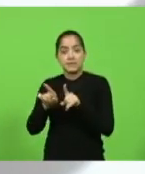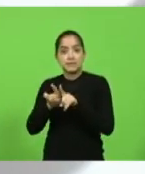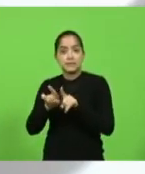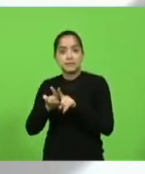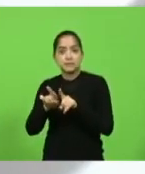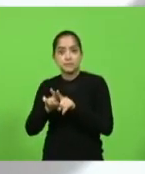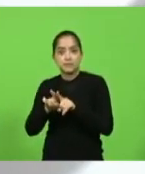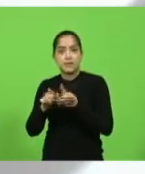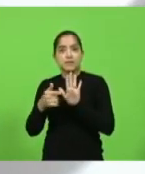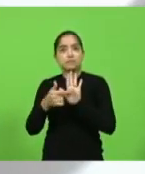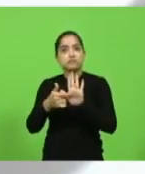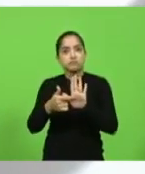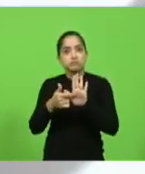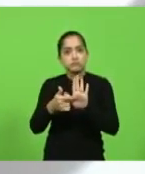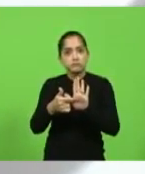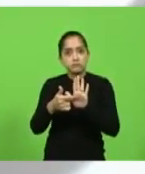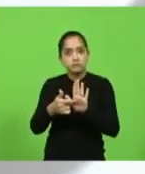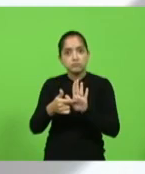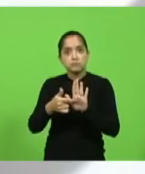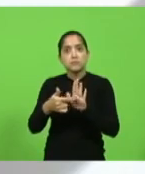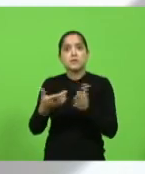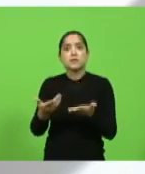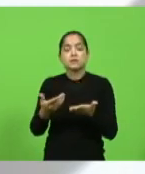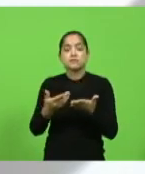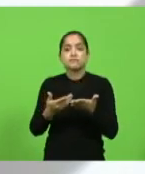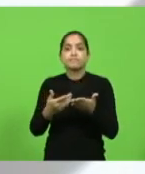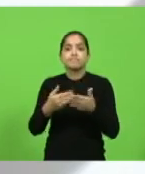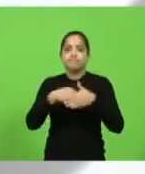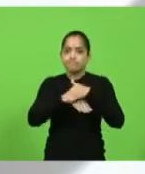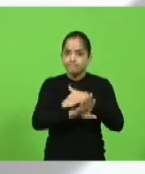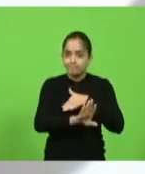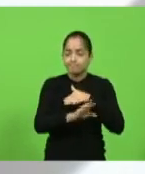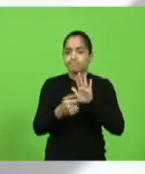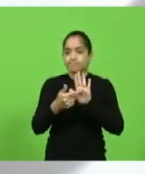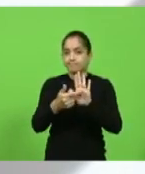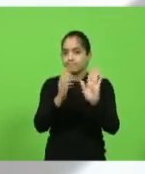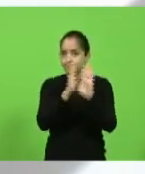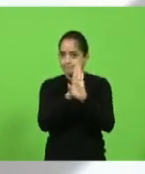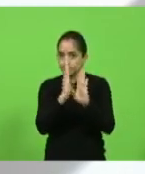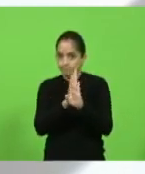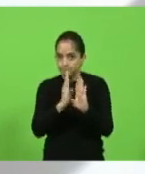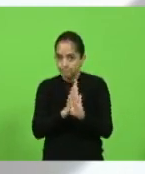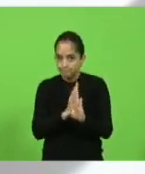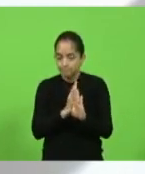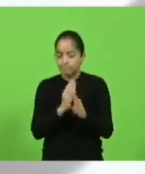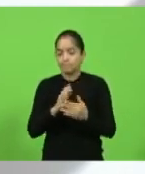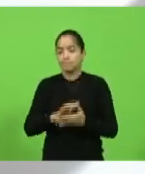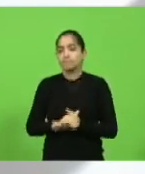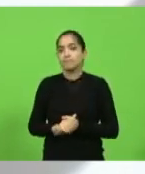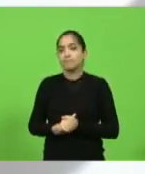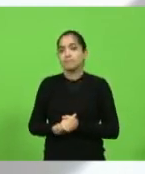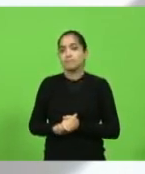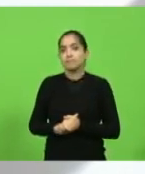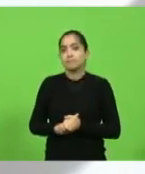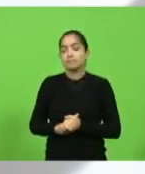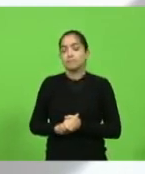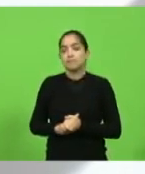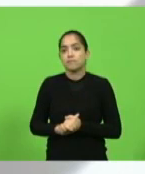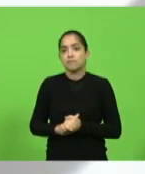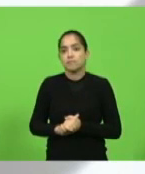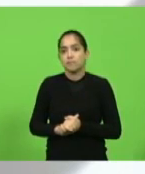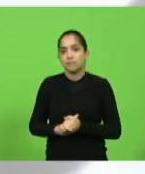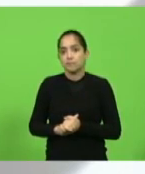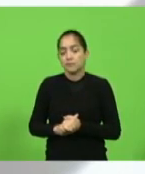a impossibilidade de desarquivamento do inquérito investigativo. Muito a propósito, confere-se pender